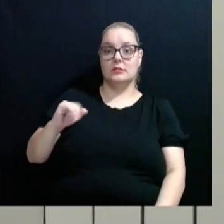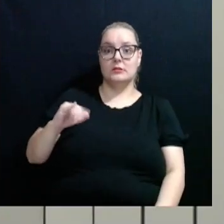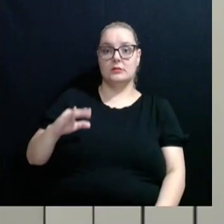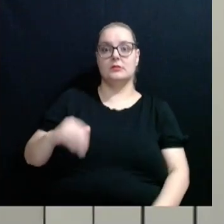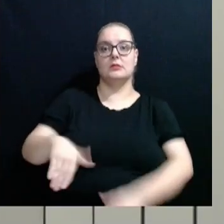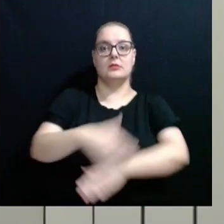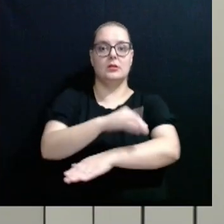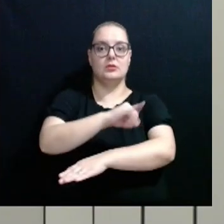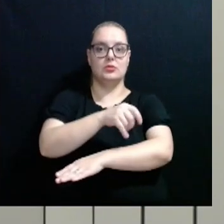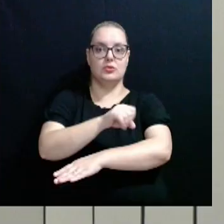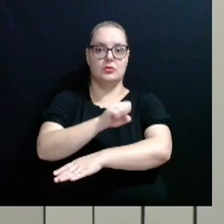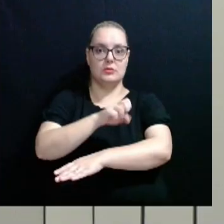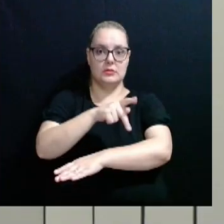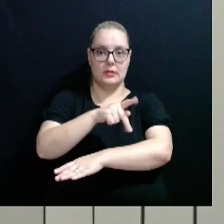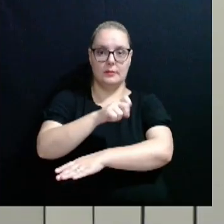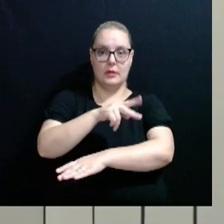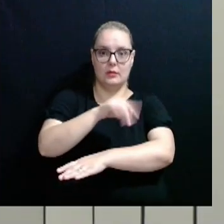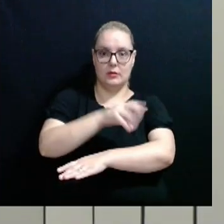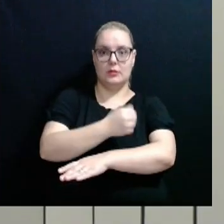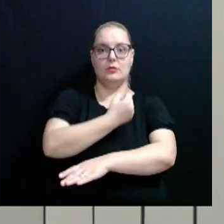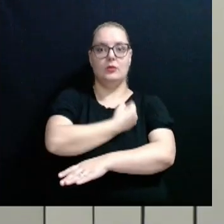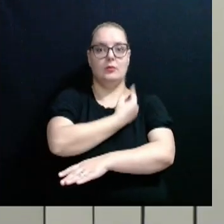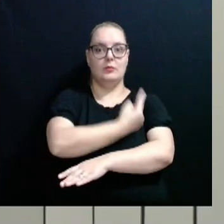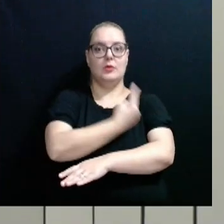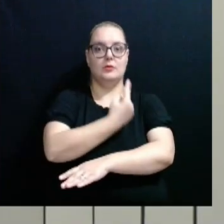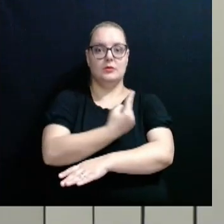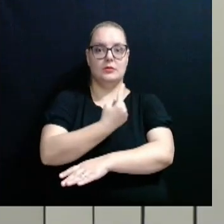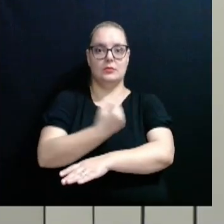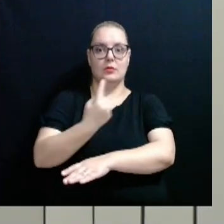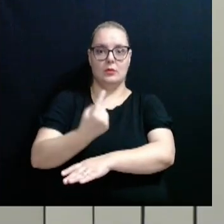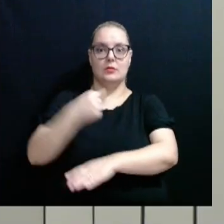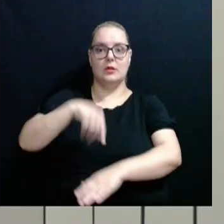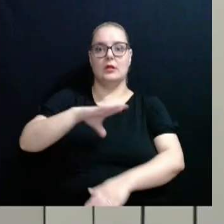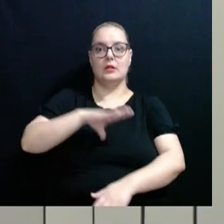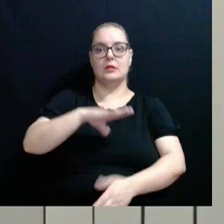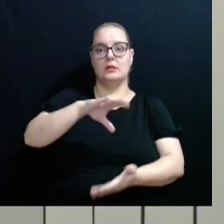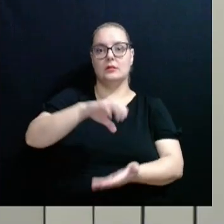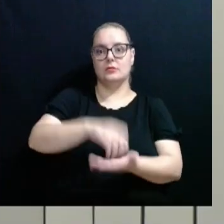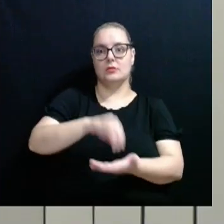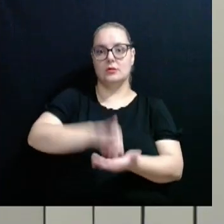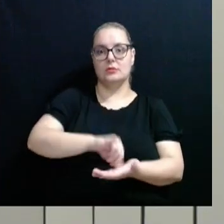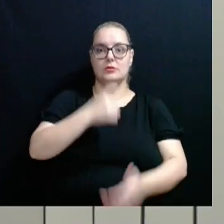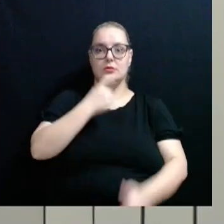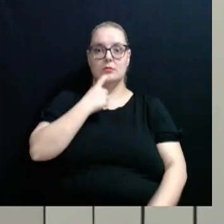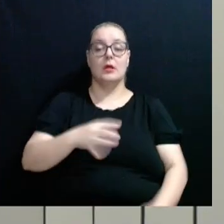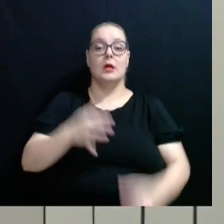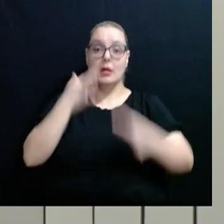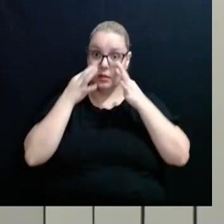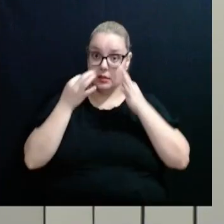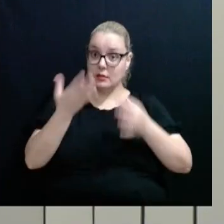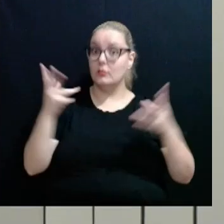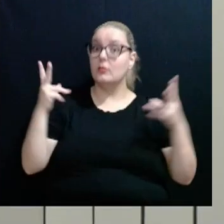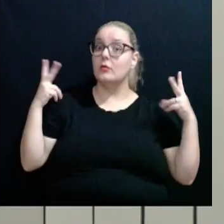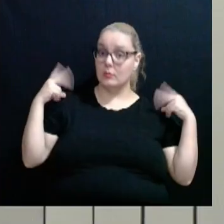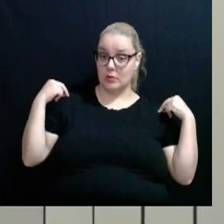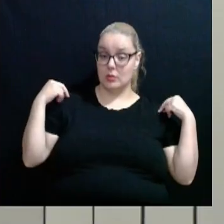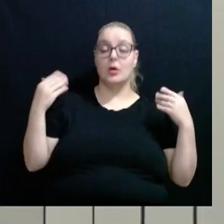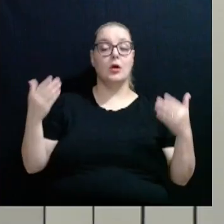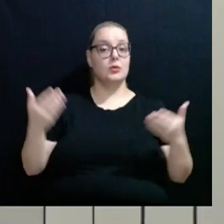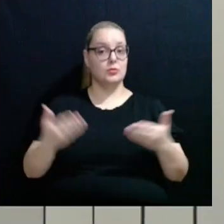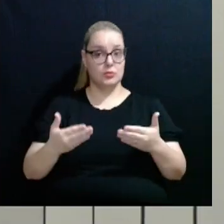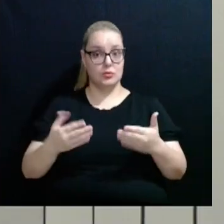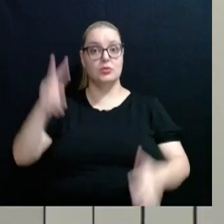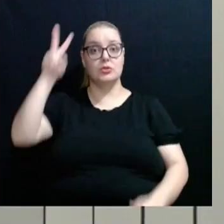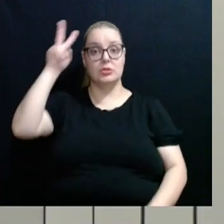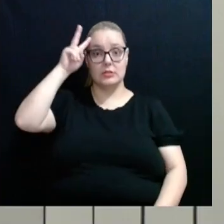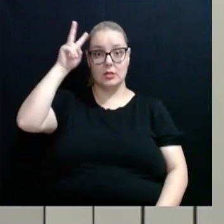Paulino, 1111, no centro aqui de Campinas. E olha, atenção também você motorista, viu? A partir de hoje, segunda-feira,